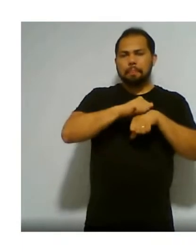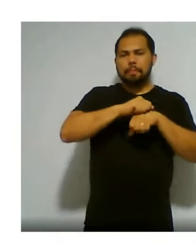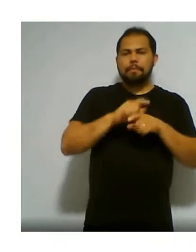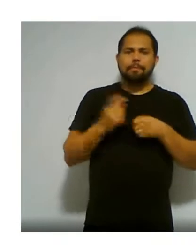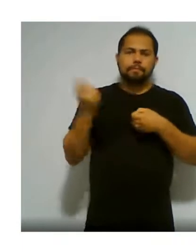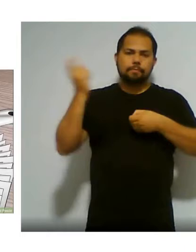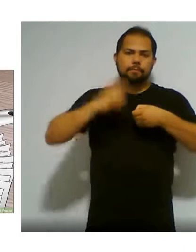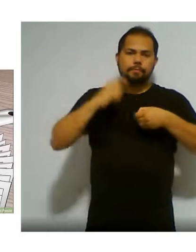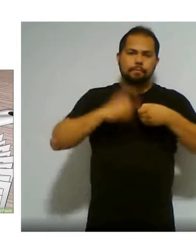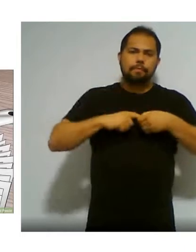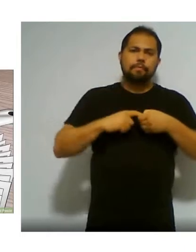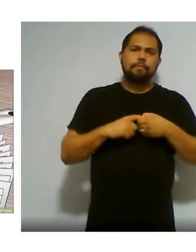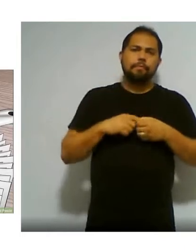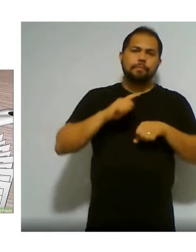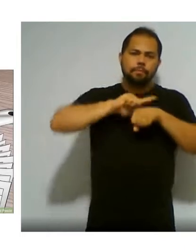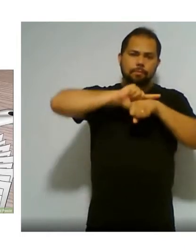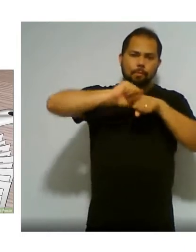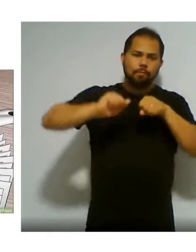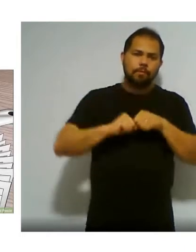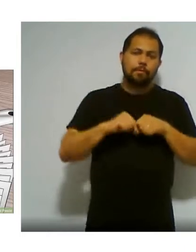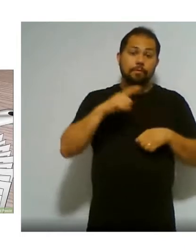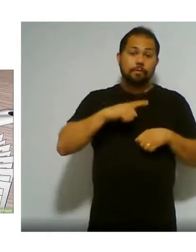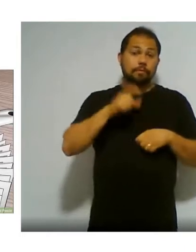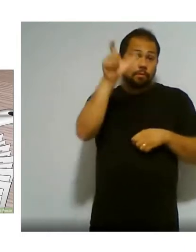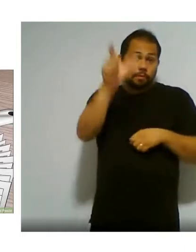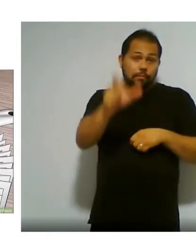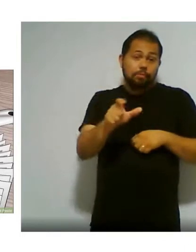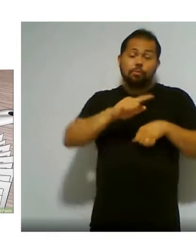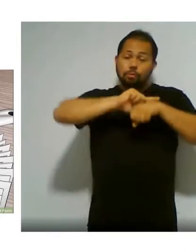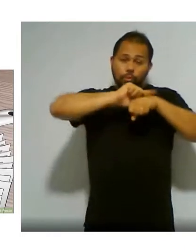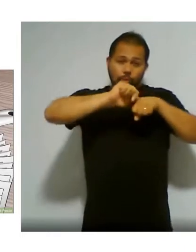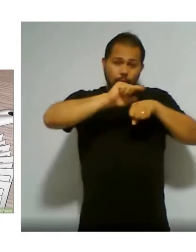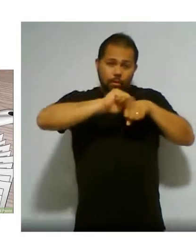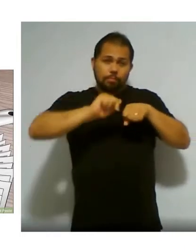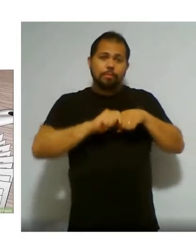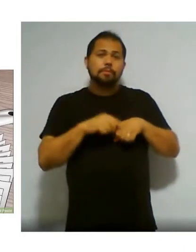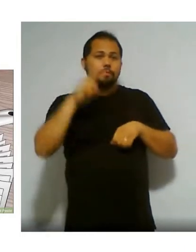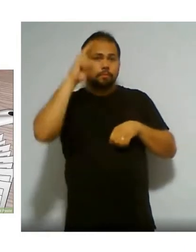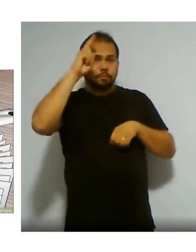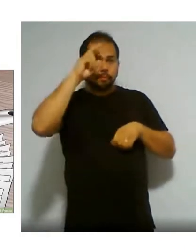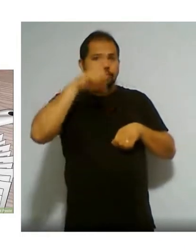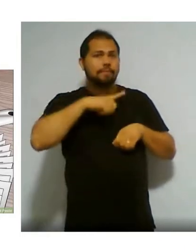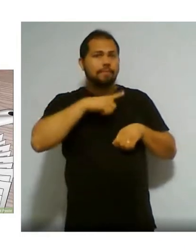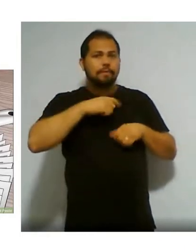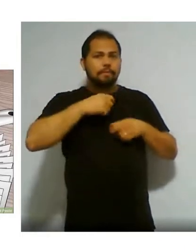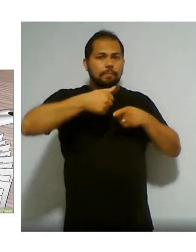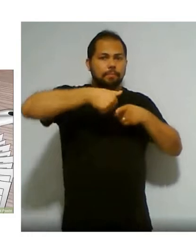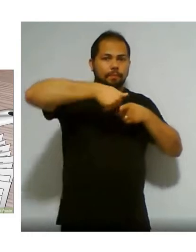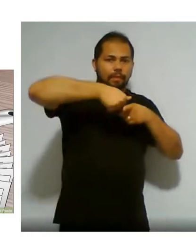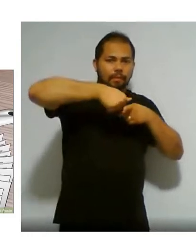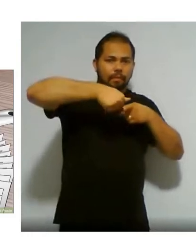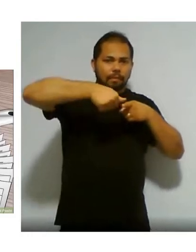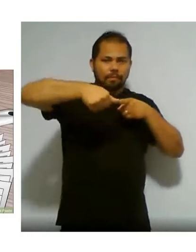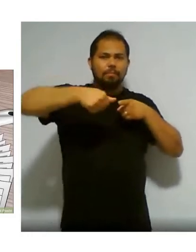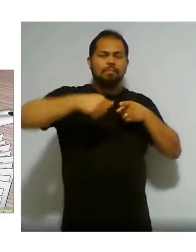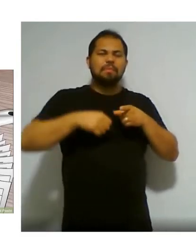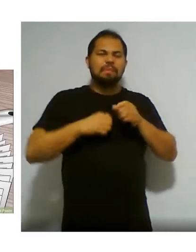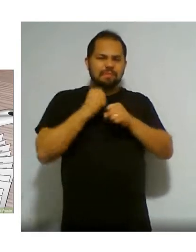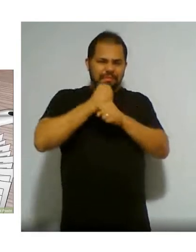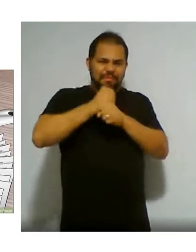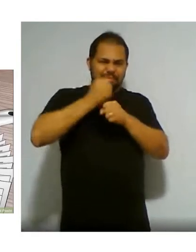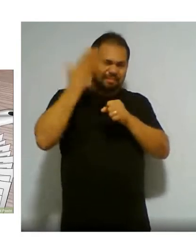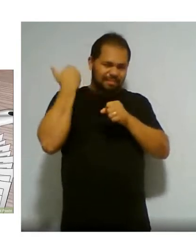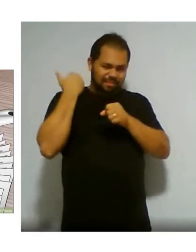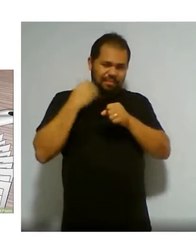Então a pessoa está aqui limpando, tirando, lembra que vai ter uma pasta térmica antiga aqui, né? Então, para limpar essa pasta